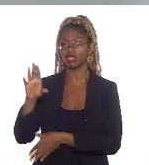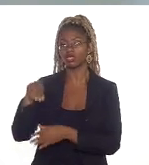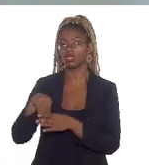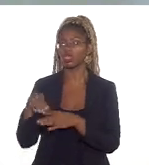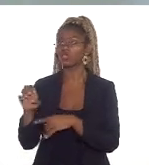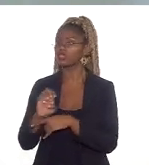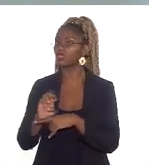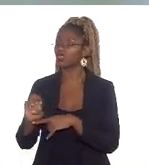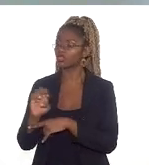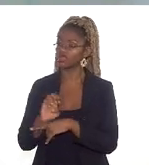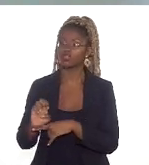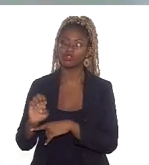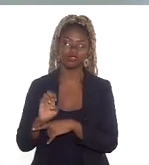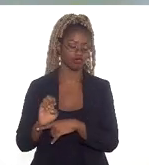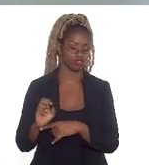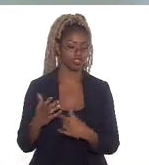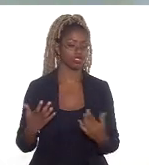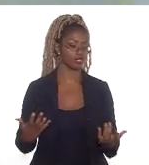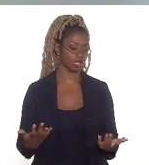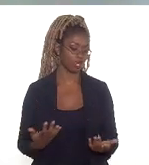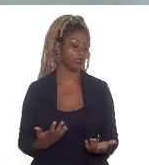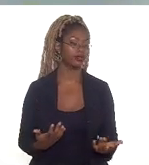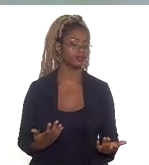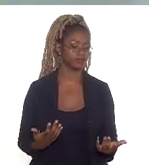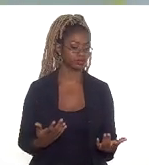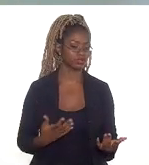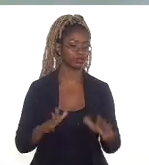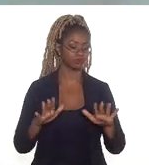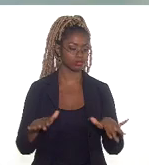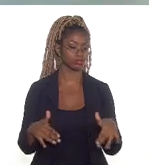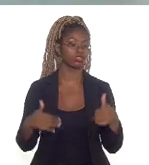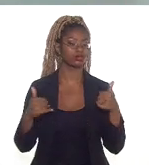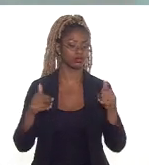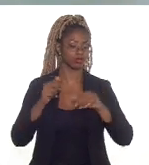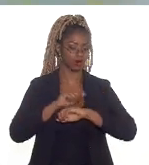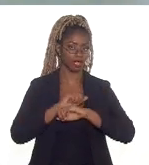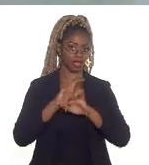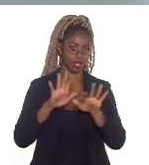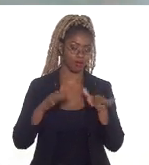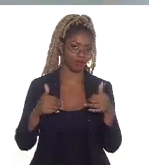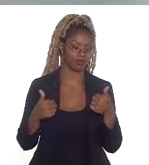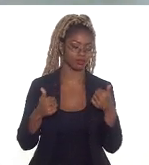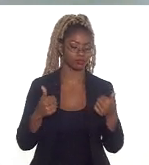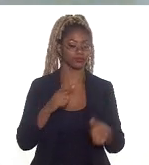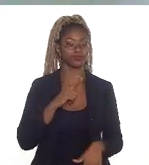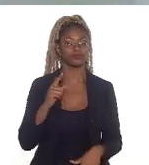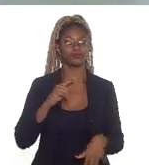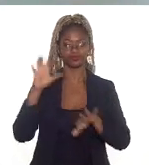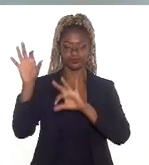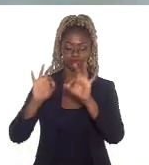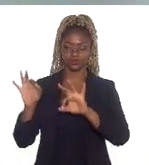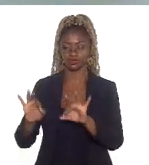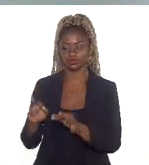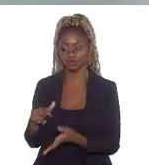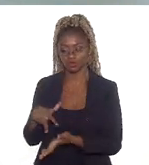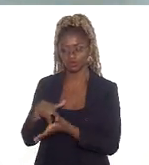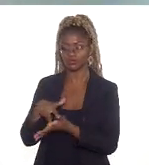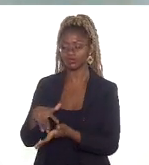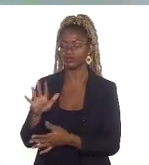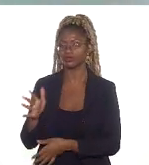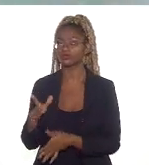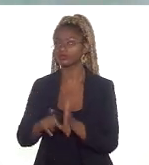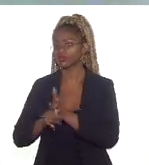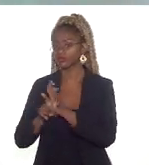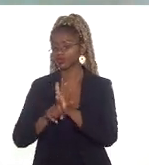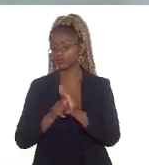Estado, de uma forma mais objetiva, né, já tendo os projetos já estabelecidos e estudados,